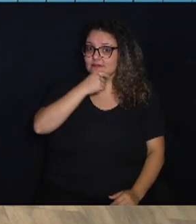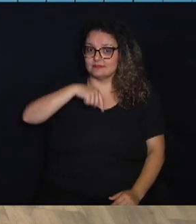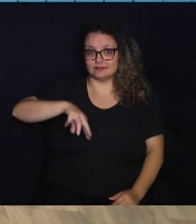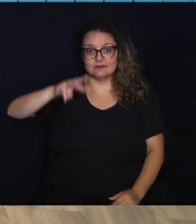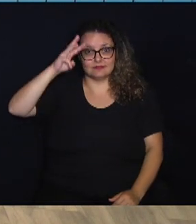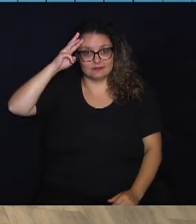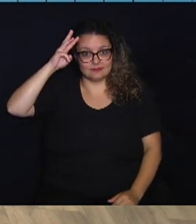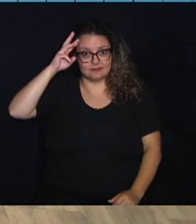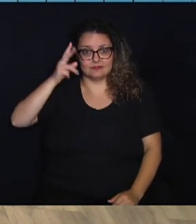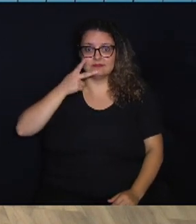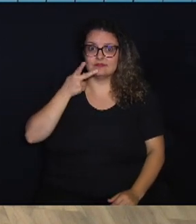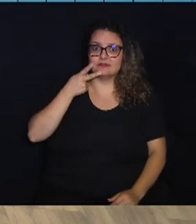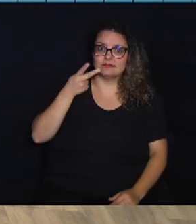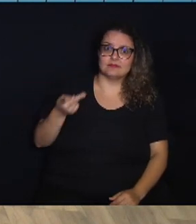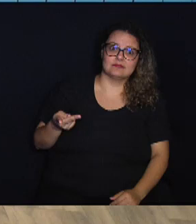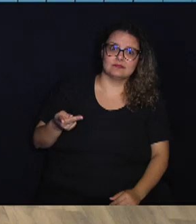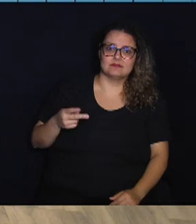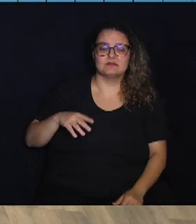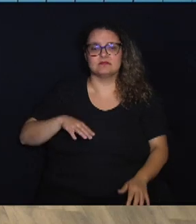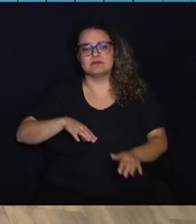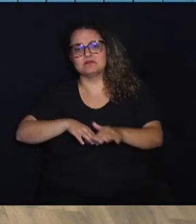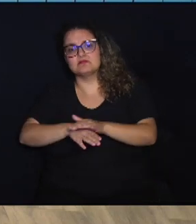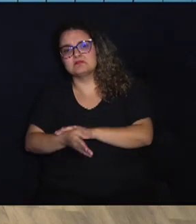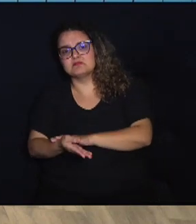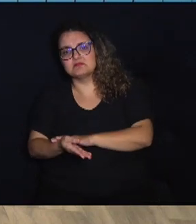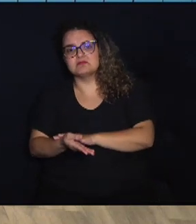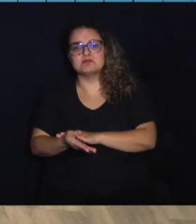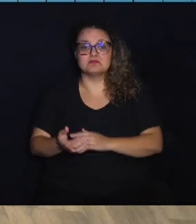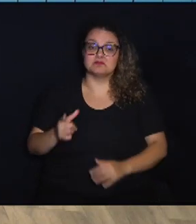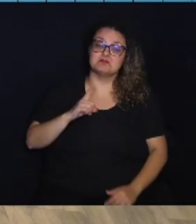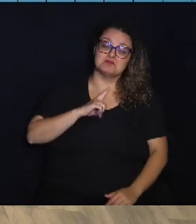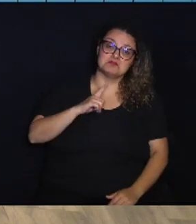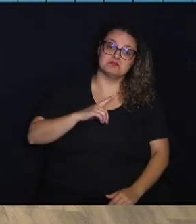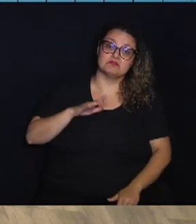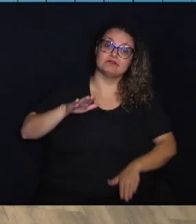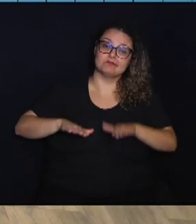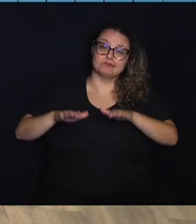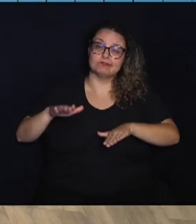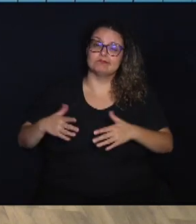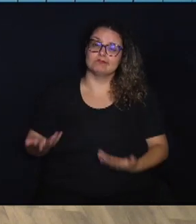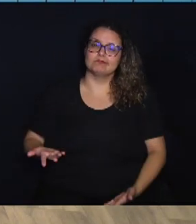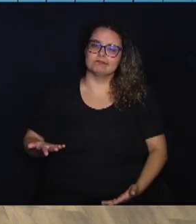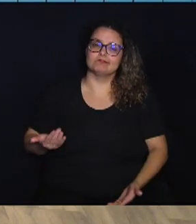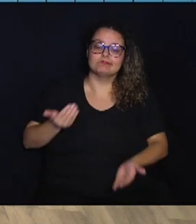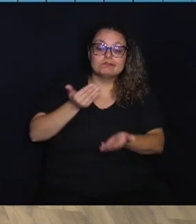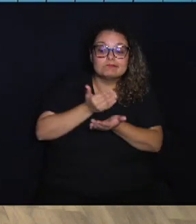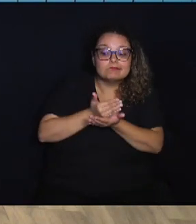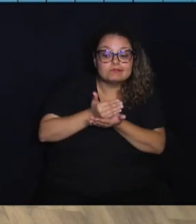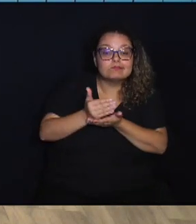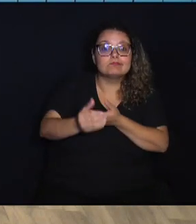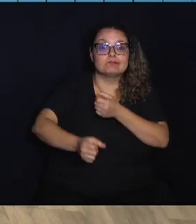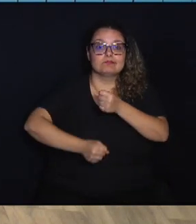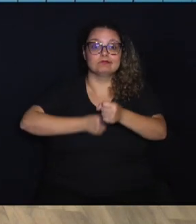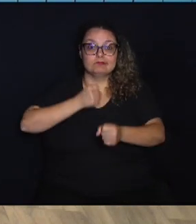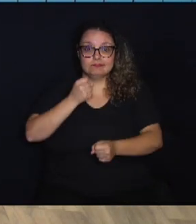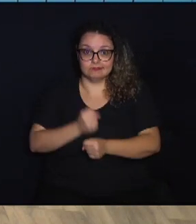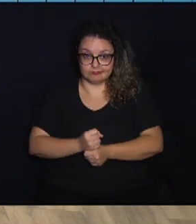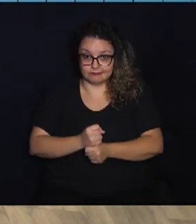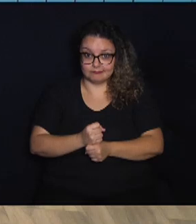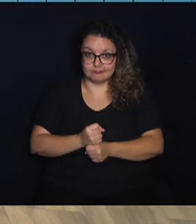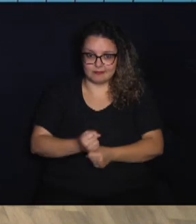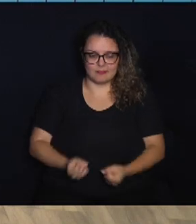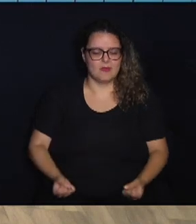que vai falar sobre hábitos, sobre aquele costume que nós temos de muitas vezes iniciar o ano com